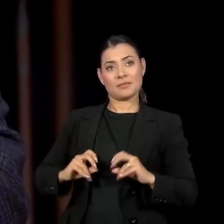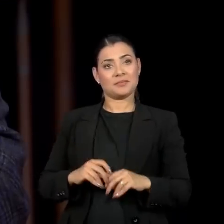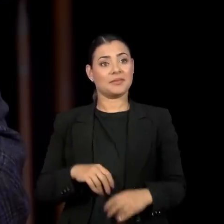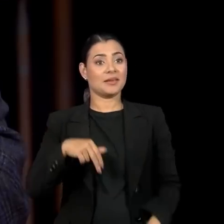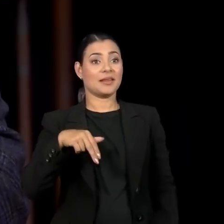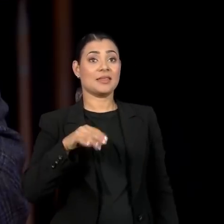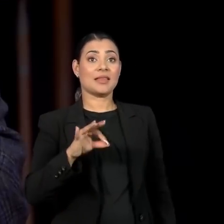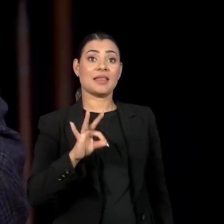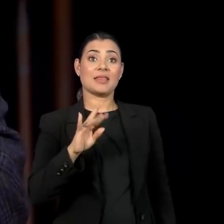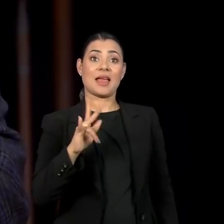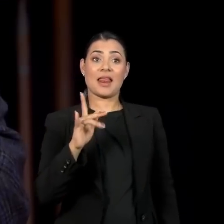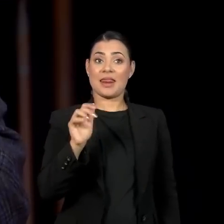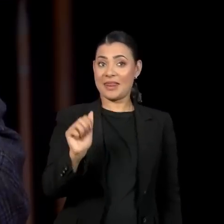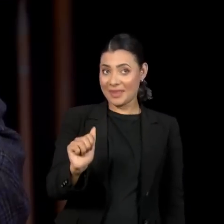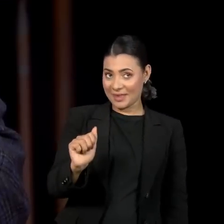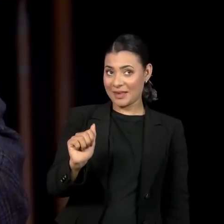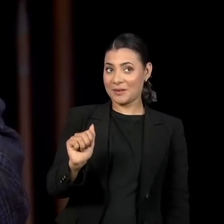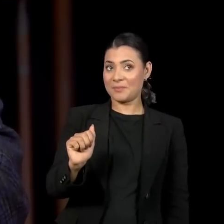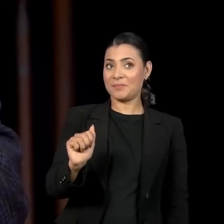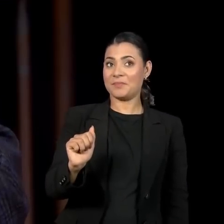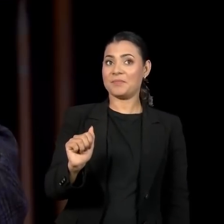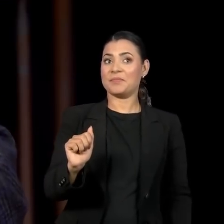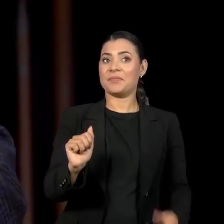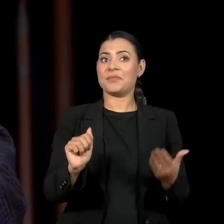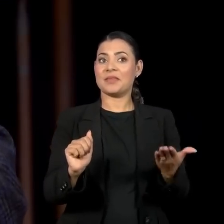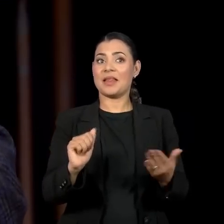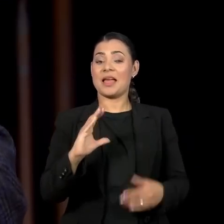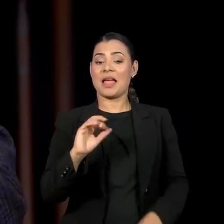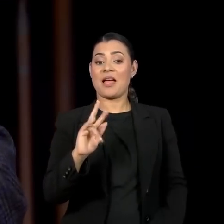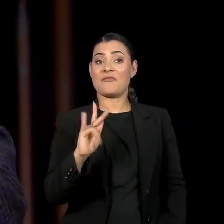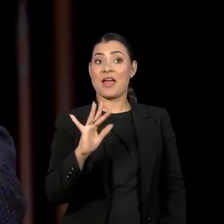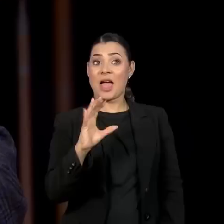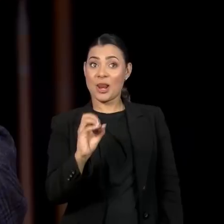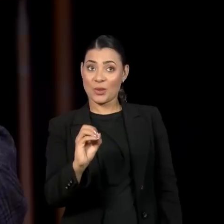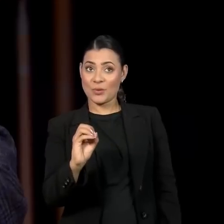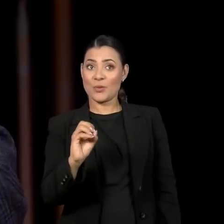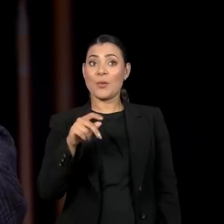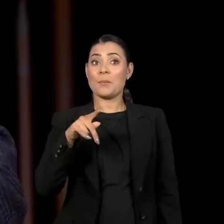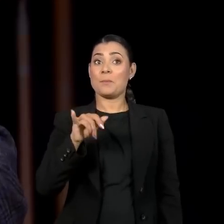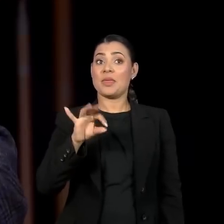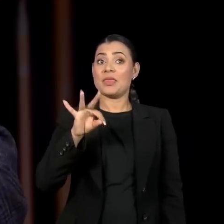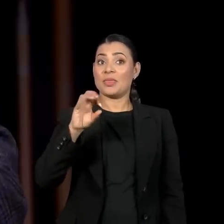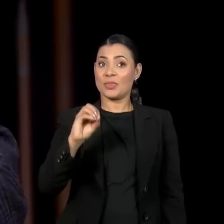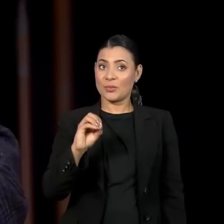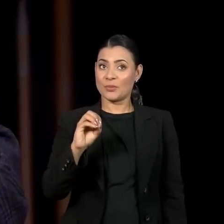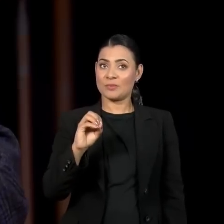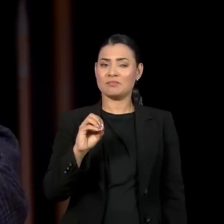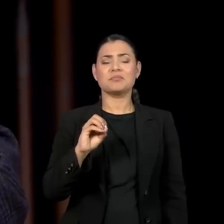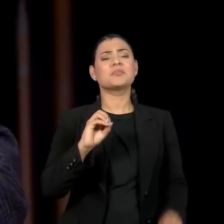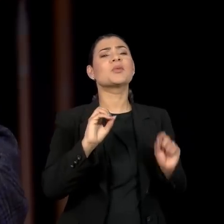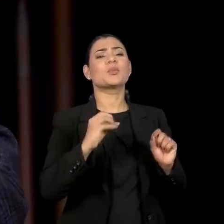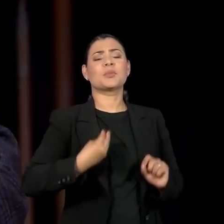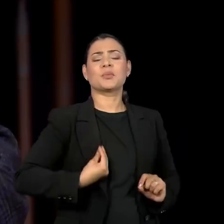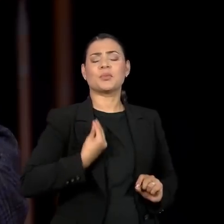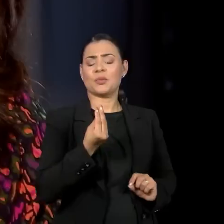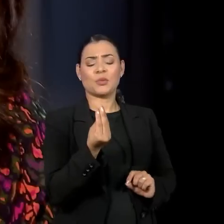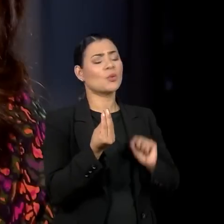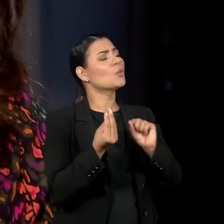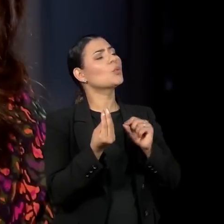Natália Zinkiewicz Carvalho Pinto. O que é a